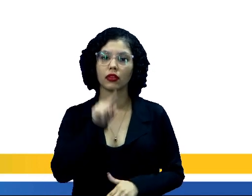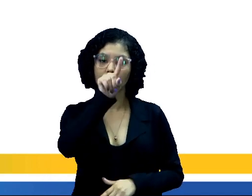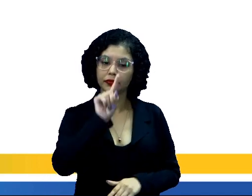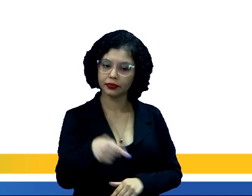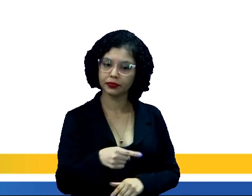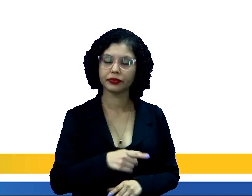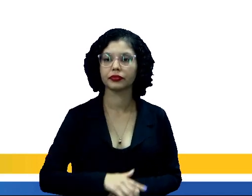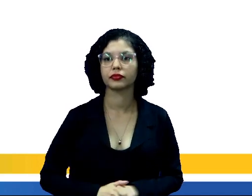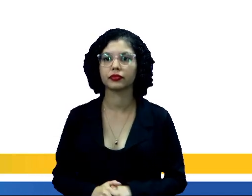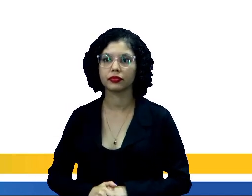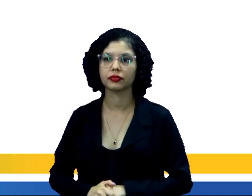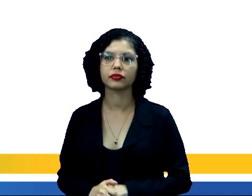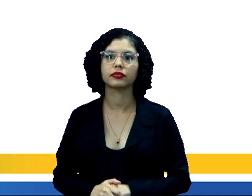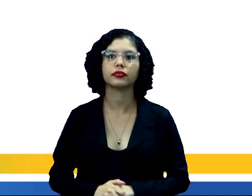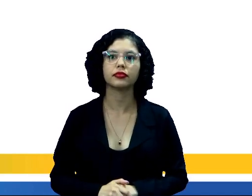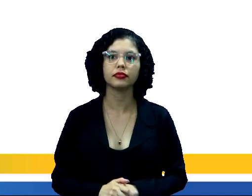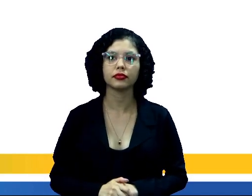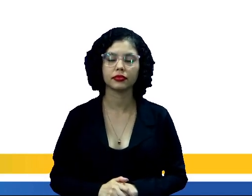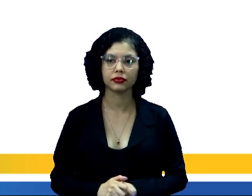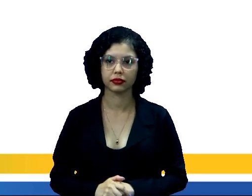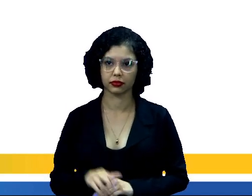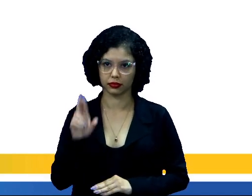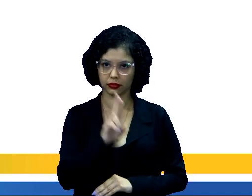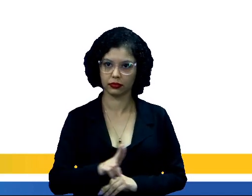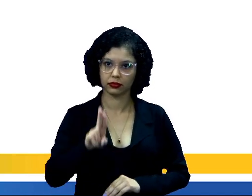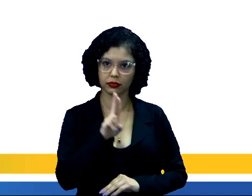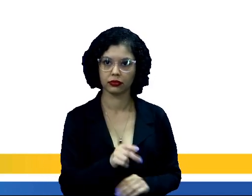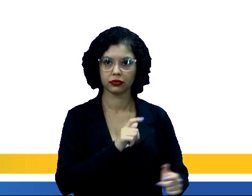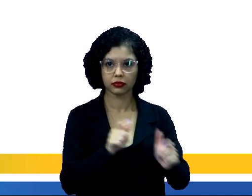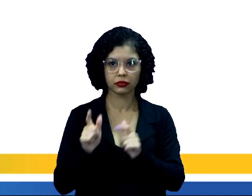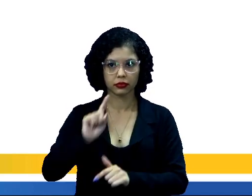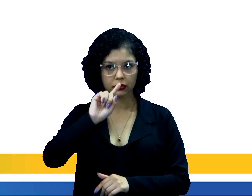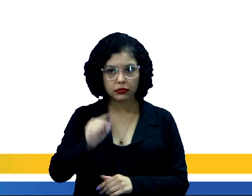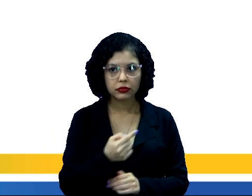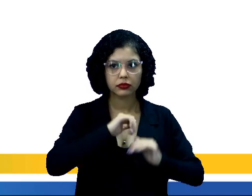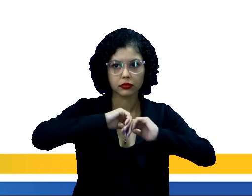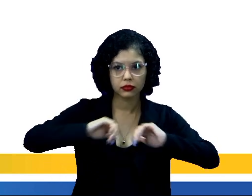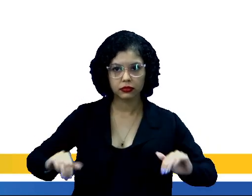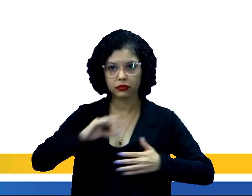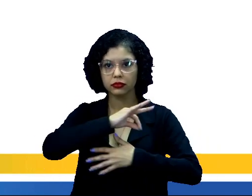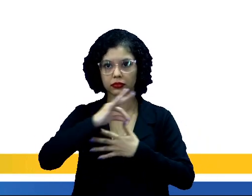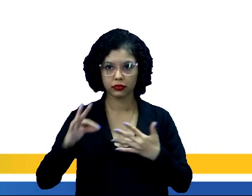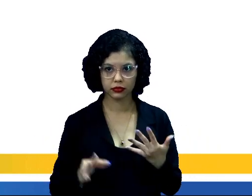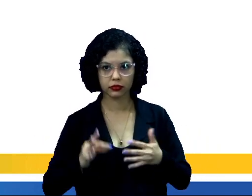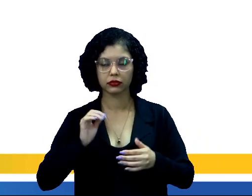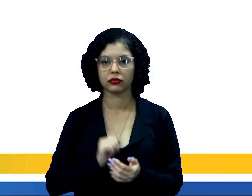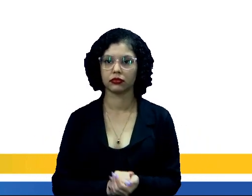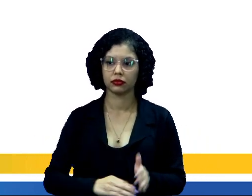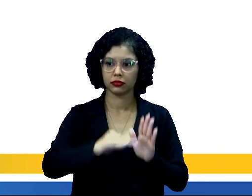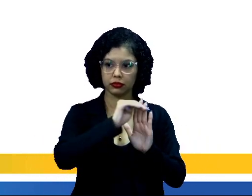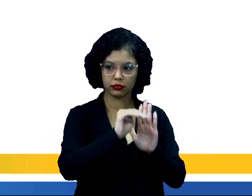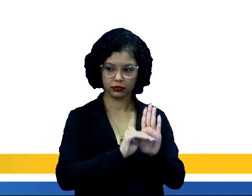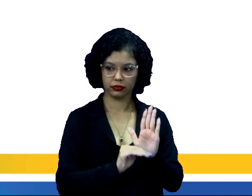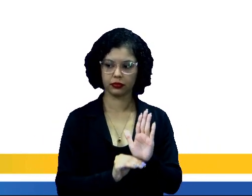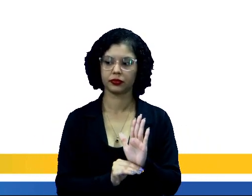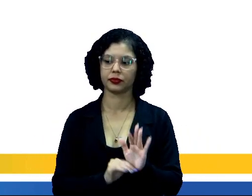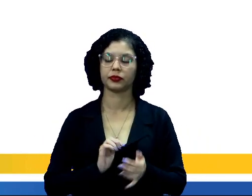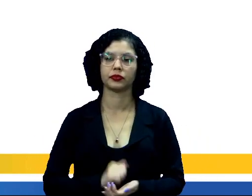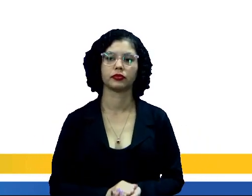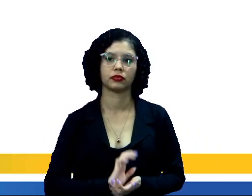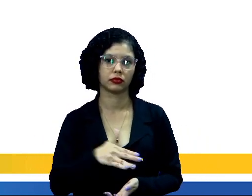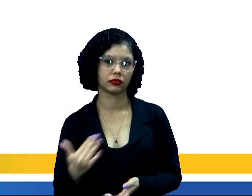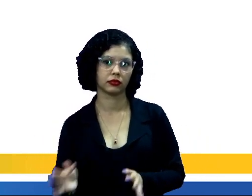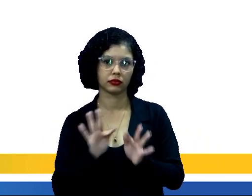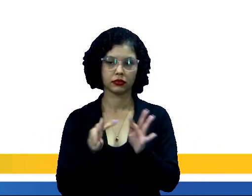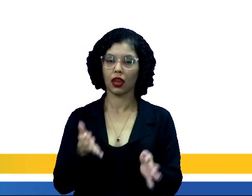O ponto e vírgula, semicolon, é utilizado no lugar da vírgula para separar os elementos de uma listagem,